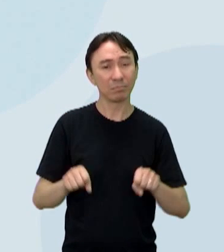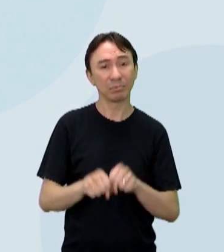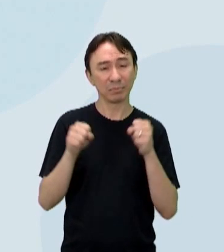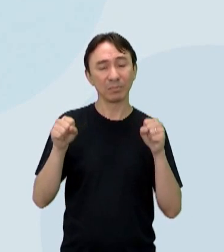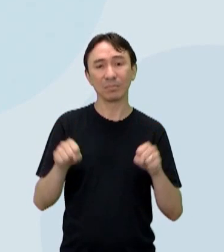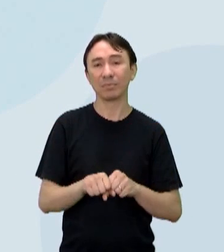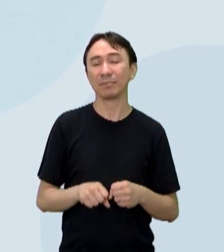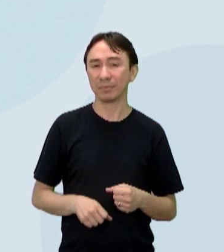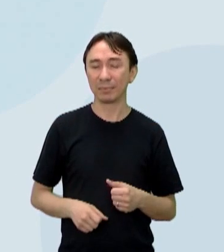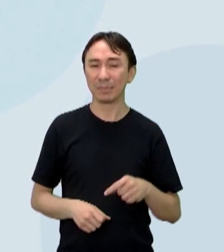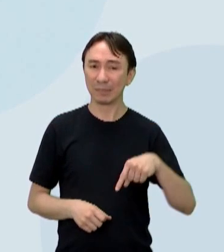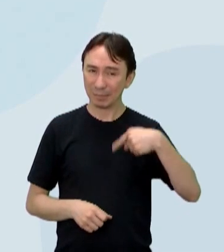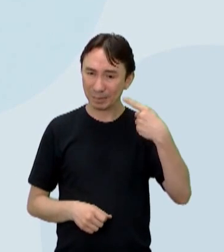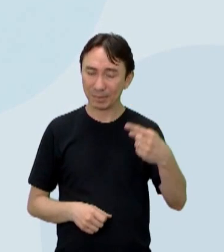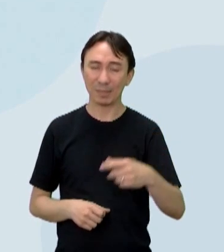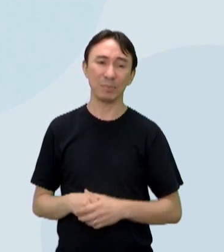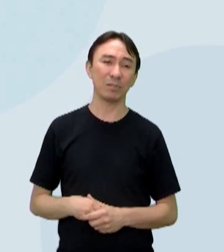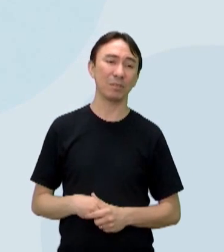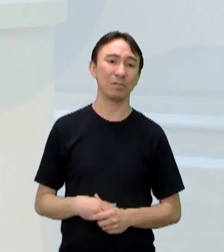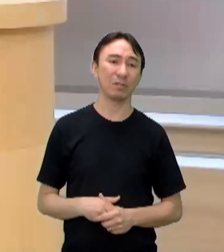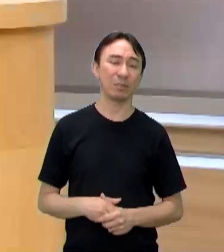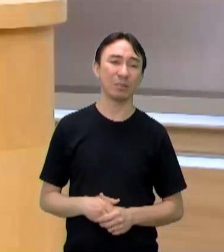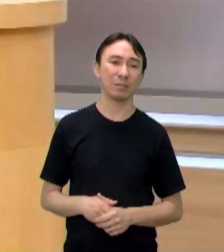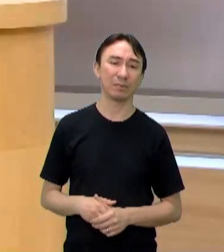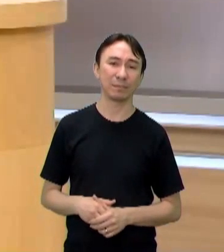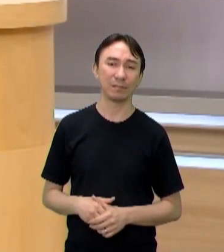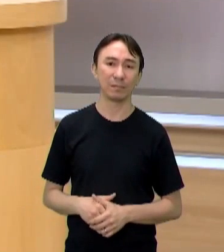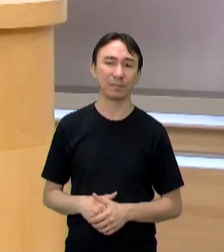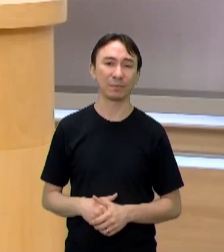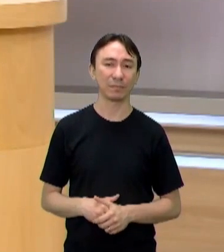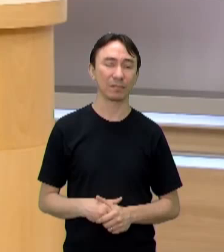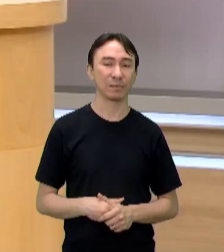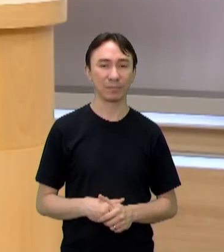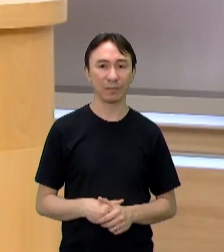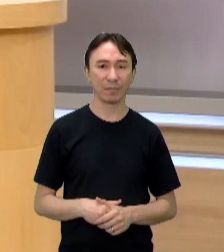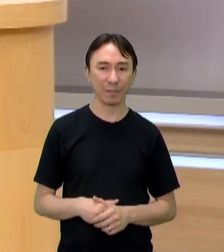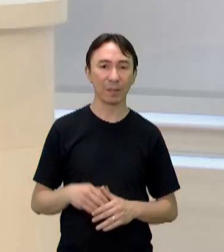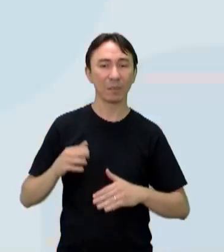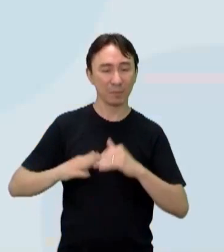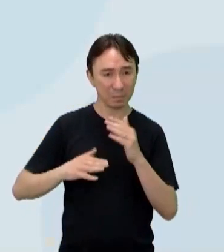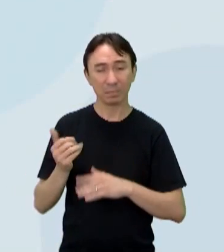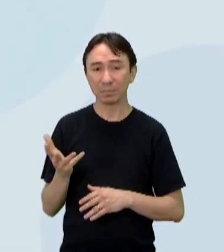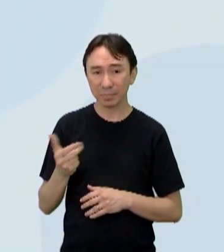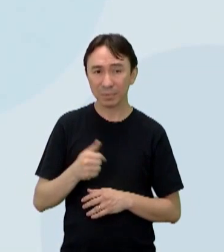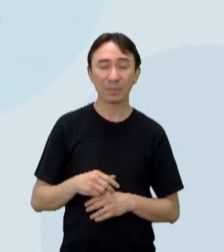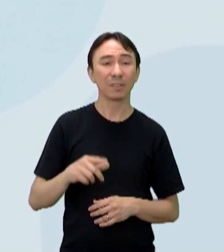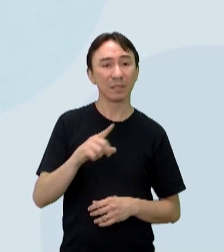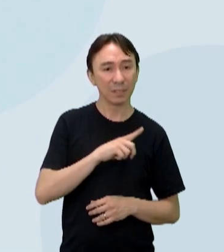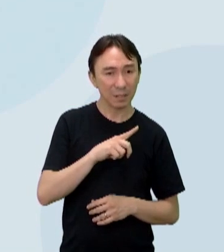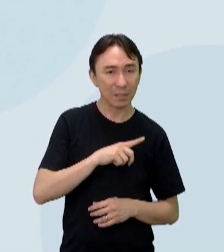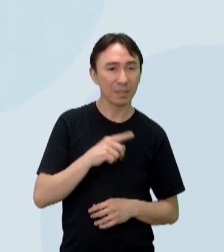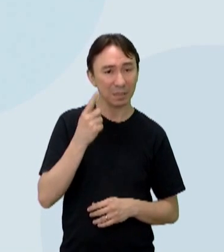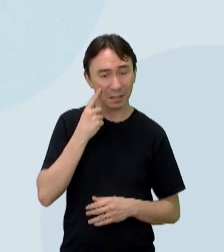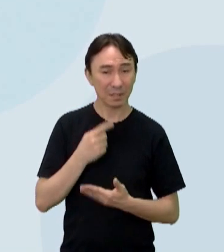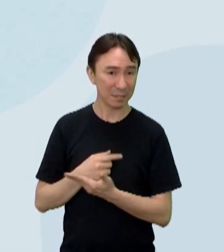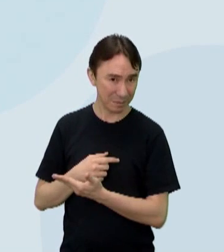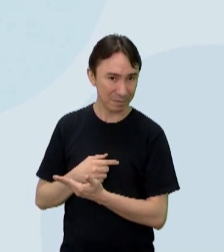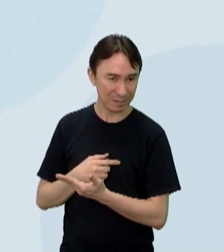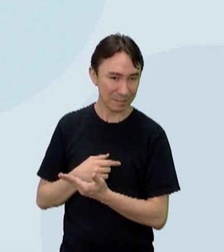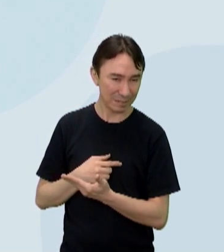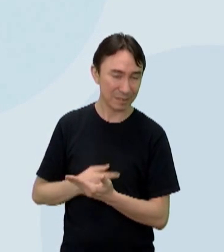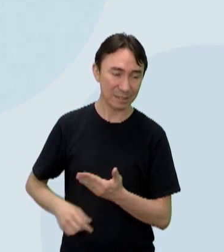Próxima? Vamos lá, então. Vai lá, Elaine. Então, a próxima habilidade é estabelecer relações entre partes de um